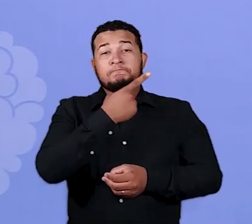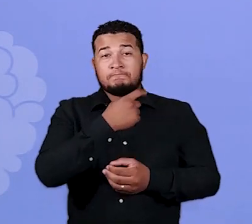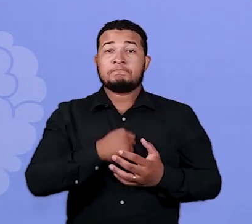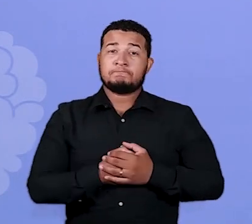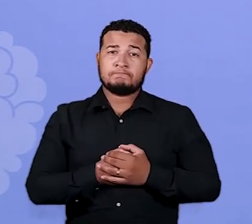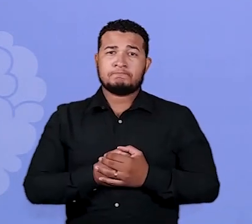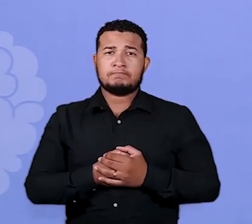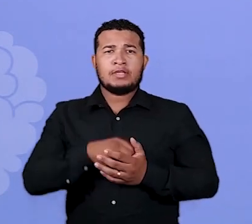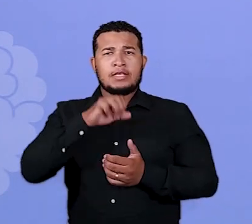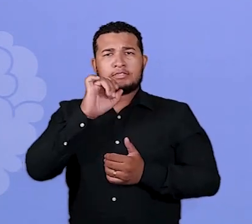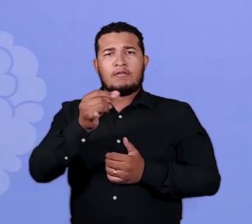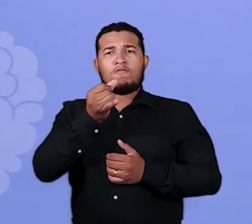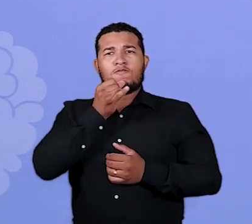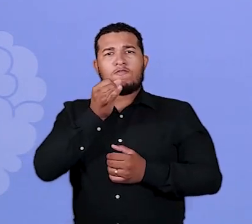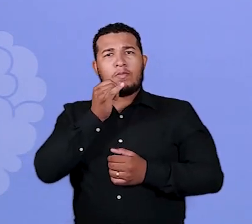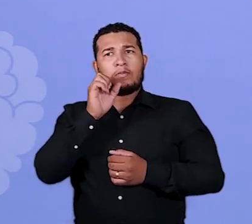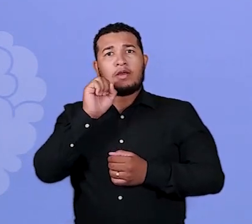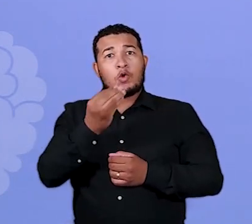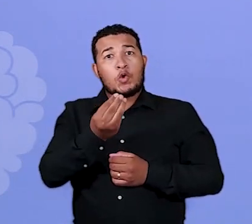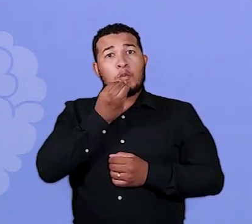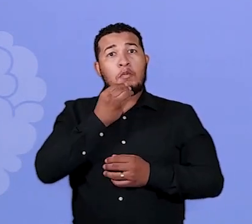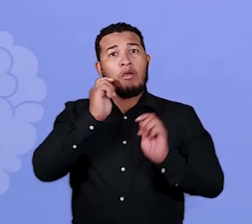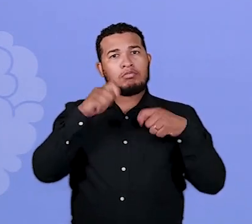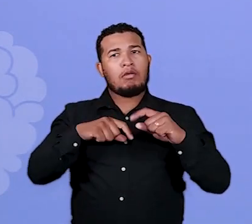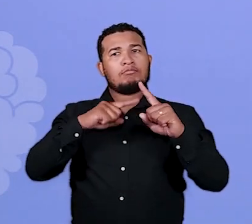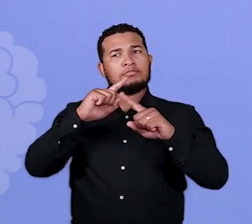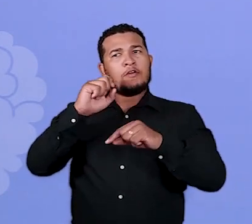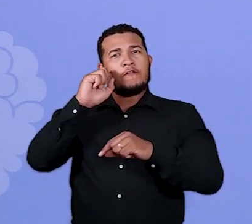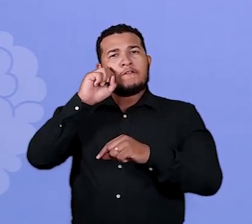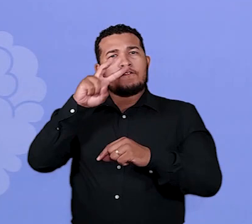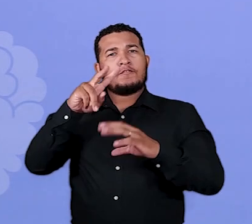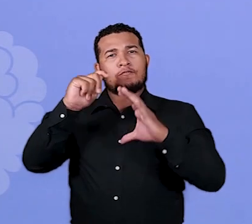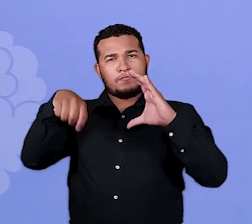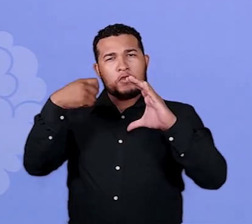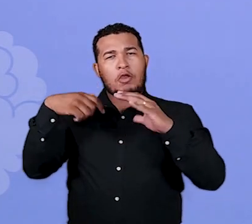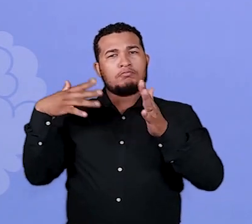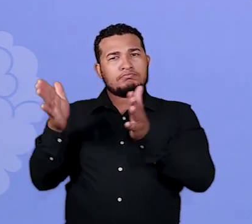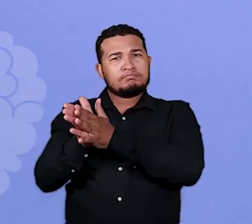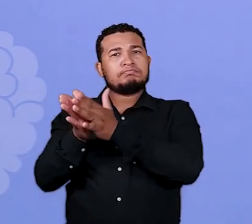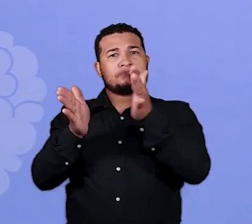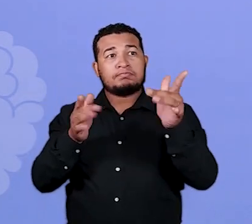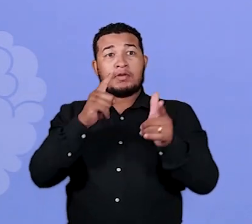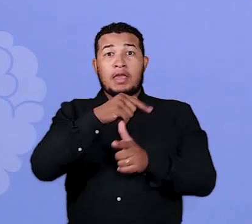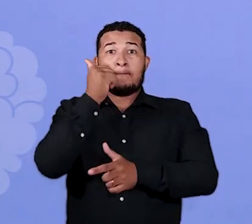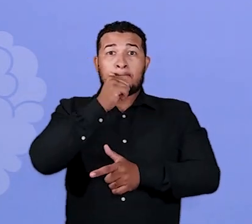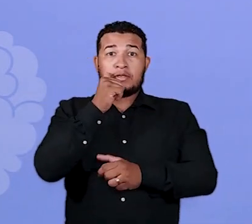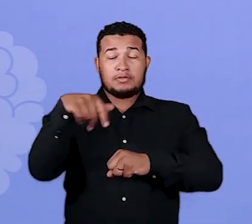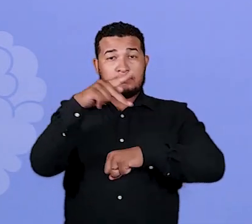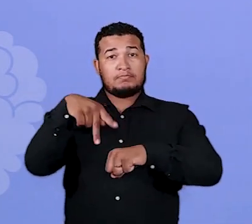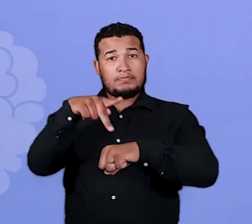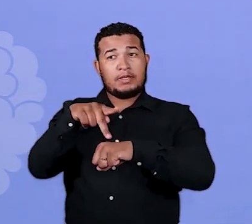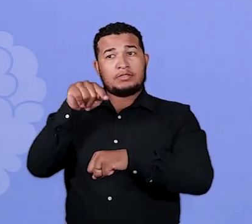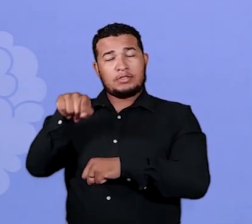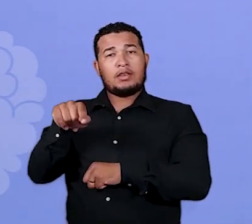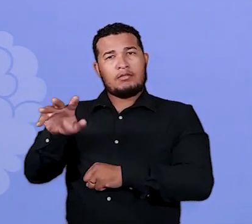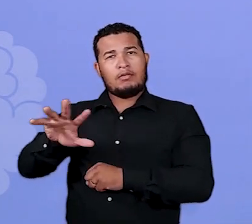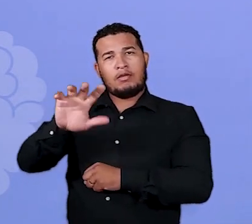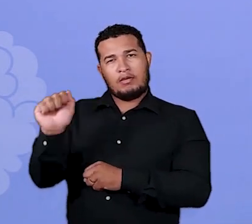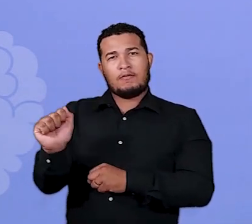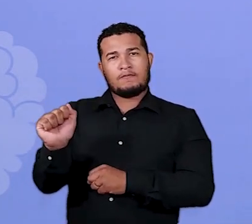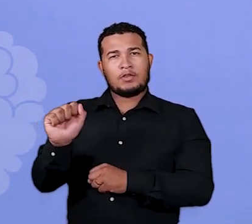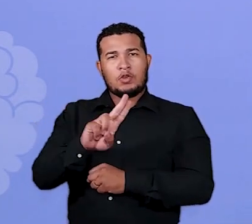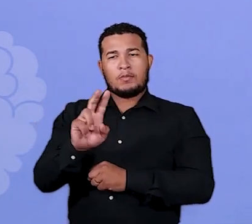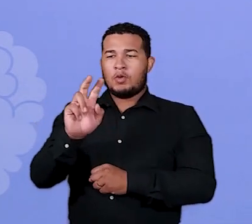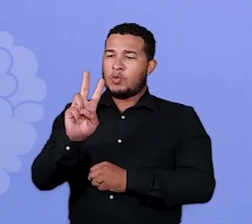região era uma região onde tinha escassez de várias situações, questão de trabalho, de emprego, de alimento. Esse filme é baseado em